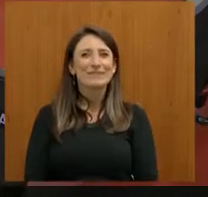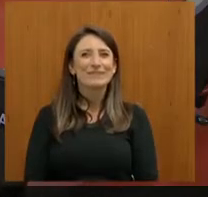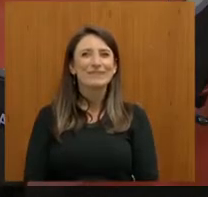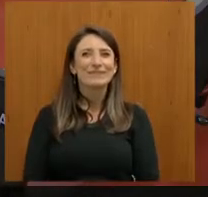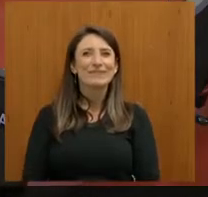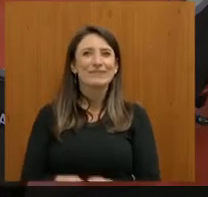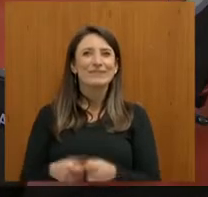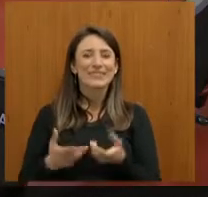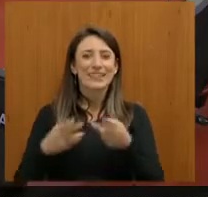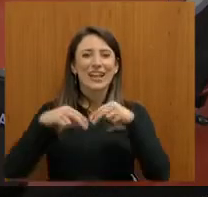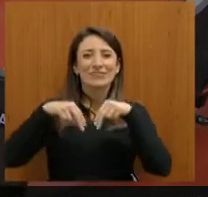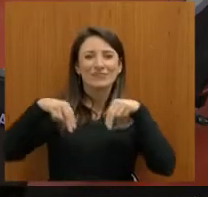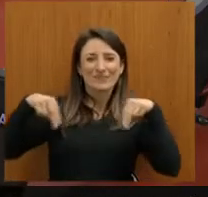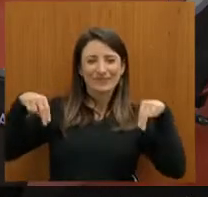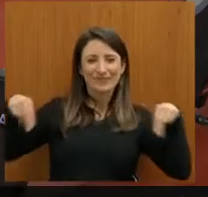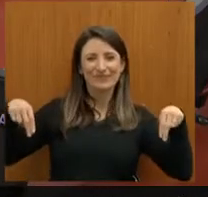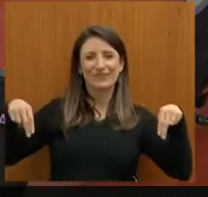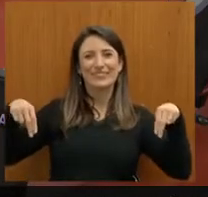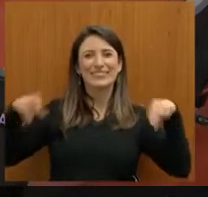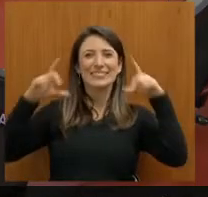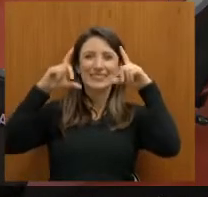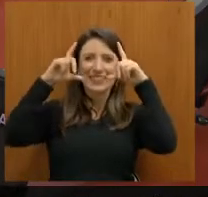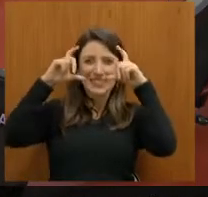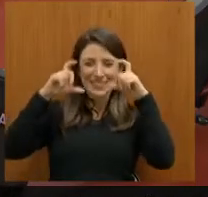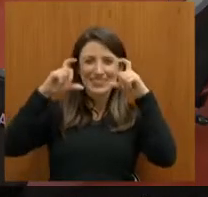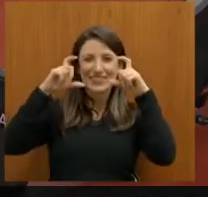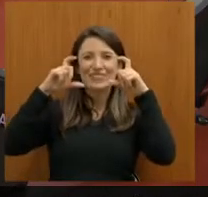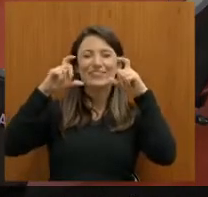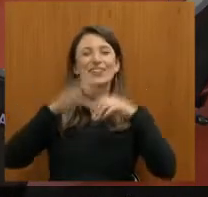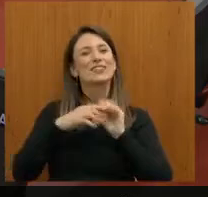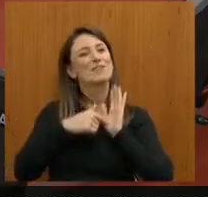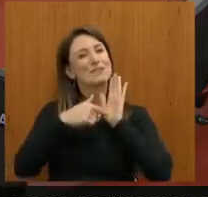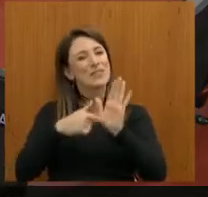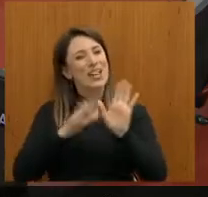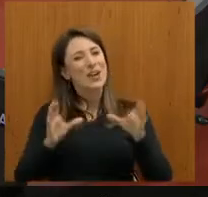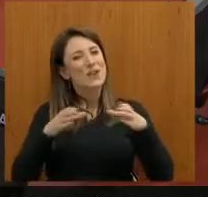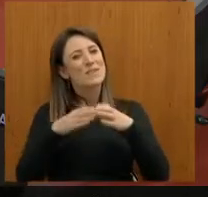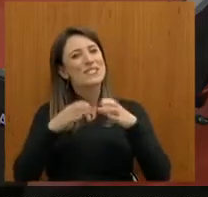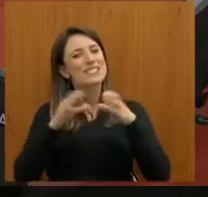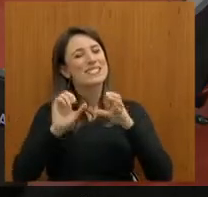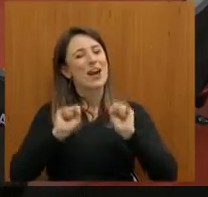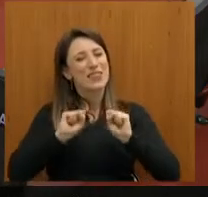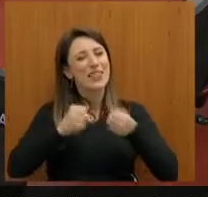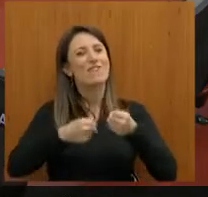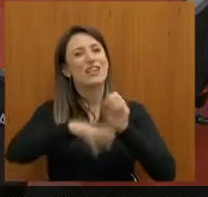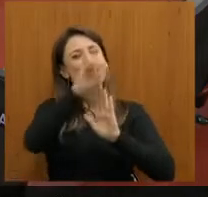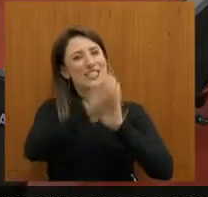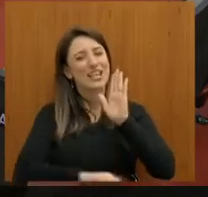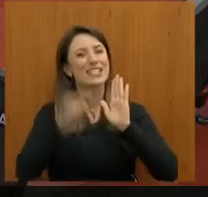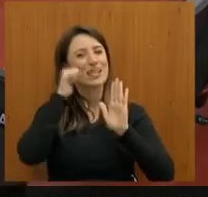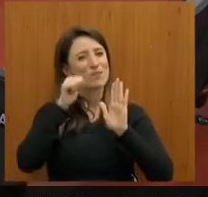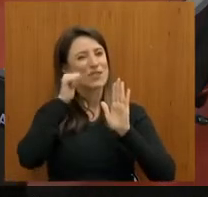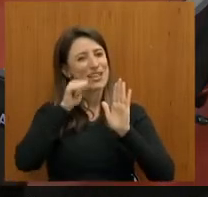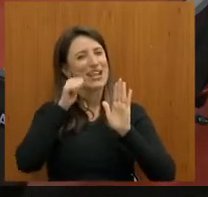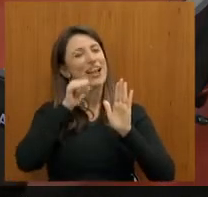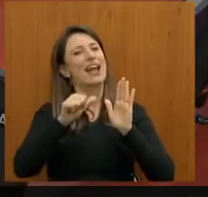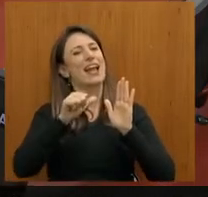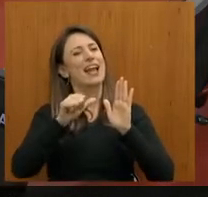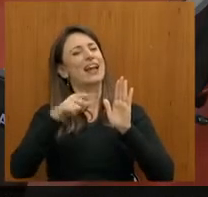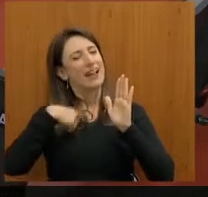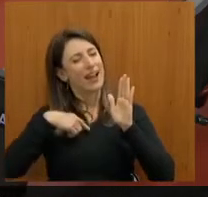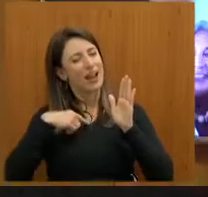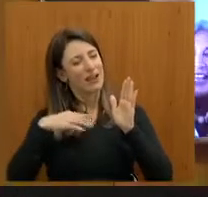chegar né eu botei da comissão de defesa dos direitos da mulher da Lei Maria da Penha tem por